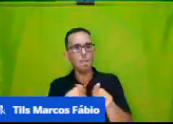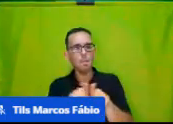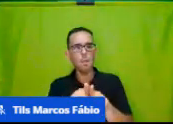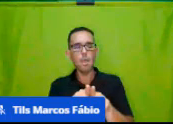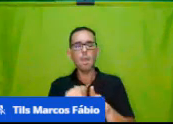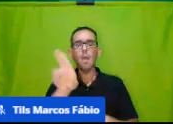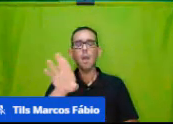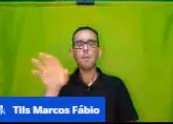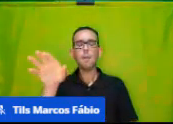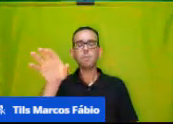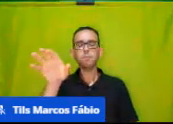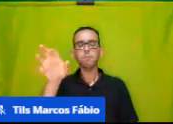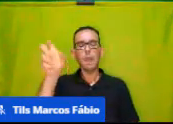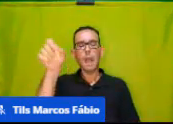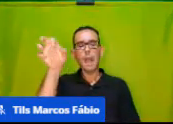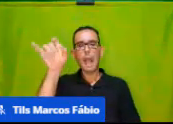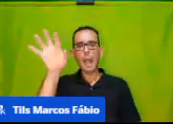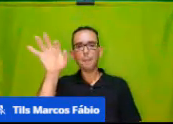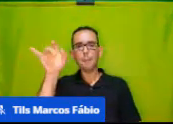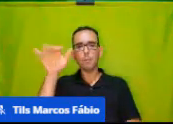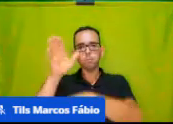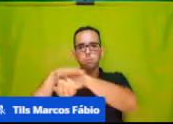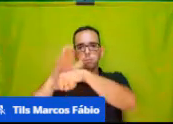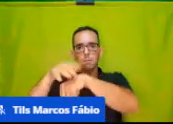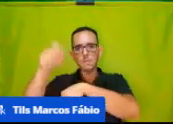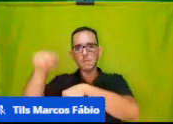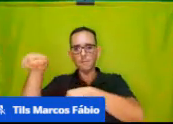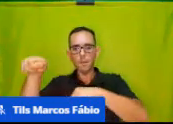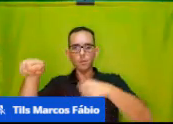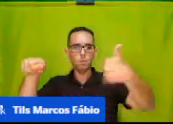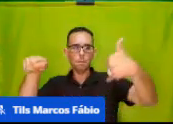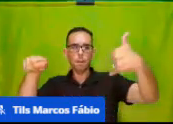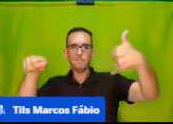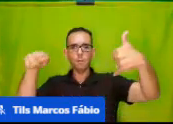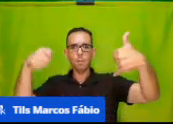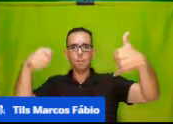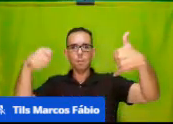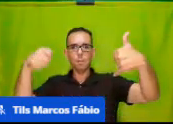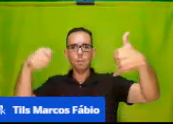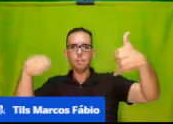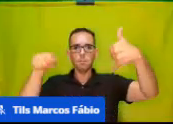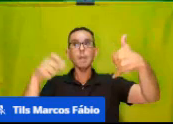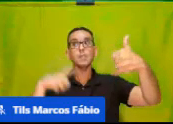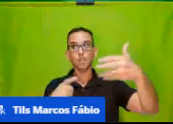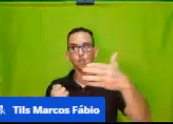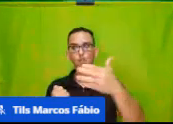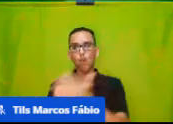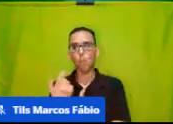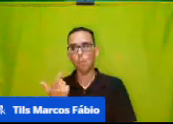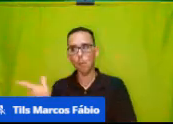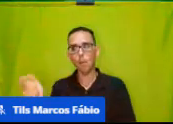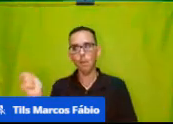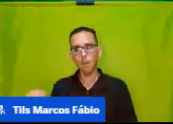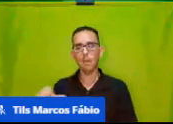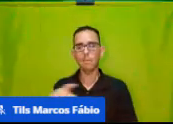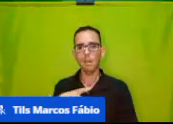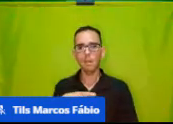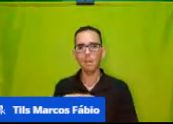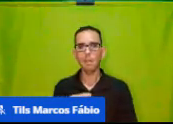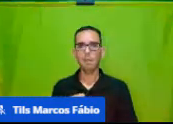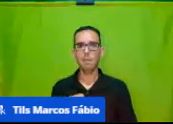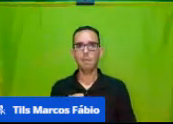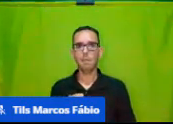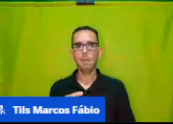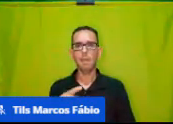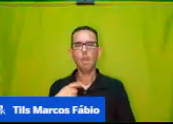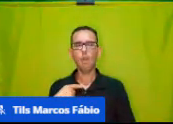a mão escrevendo. Só que aí o que a gente fez, né, mais um investimento aí. Eu comprei um suporte,